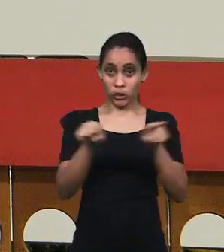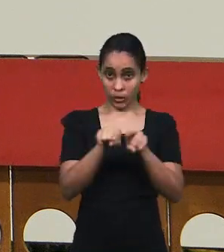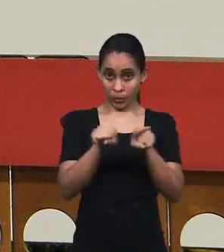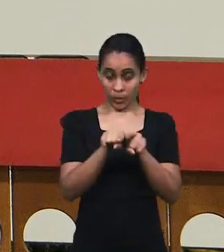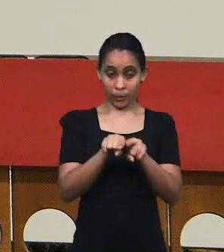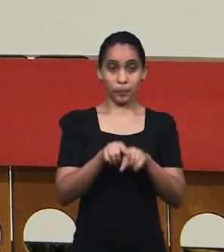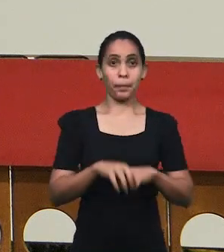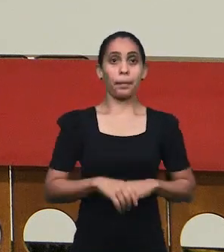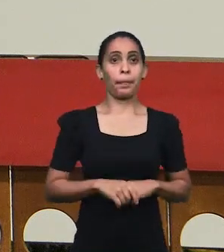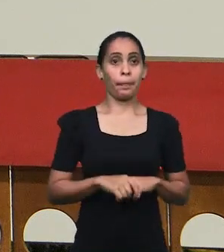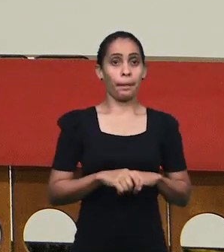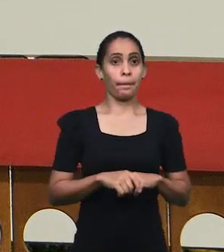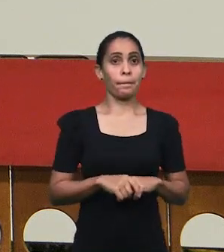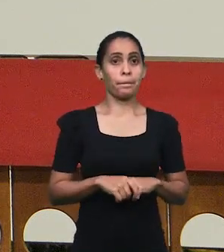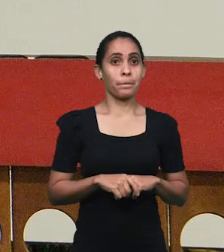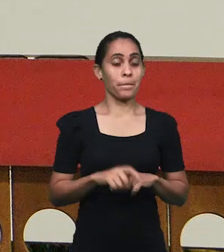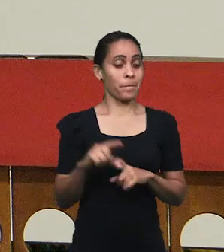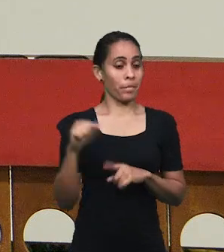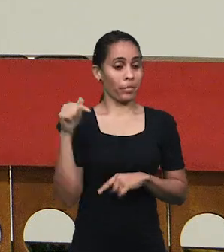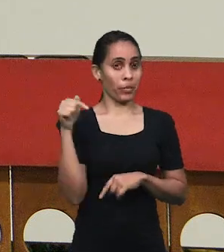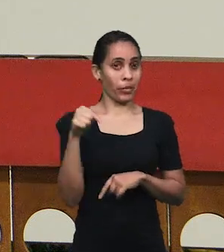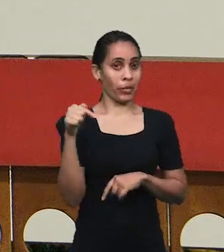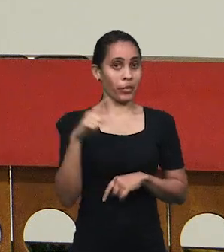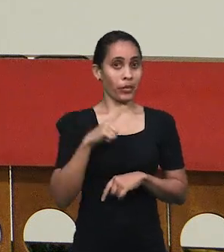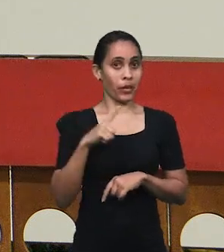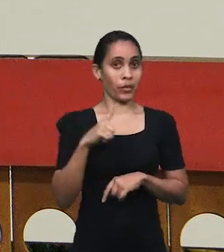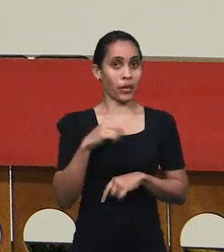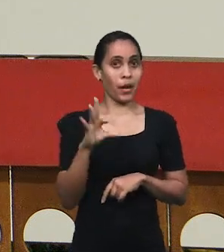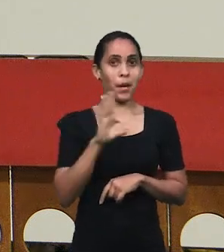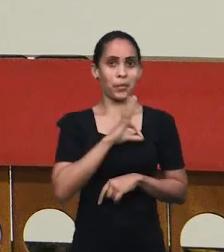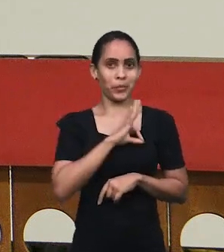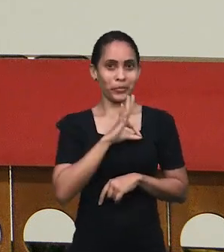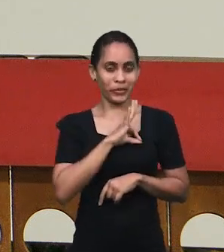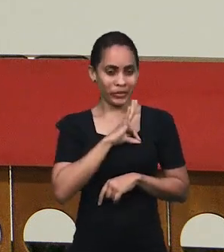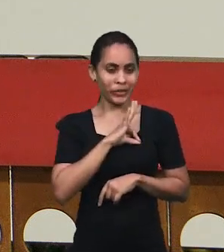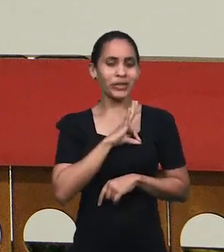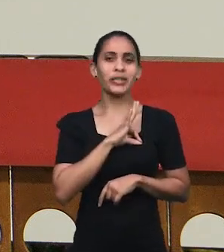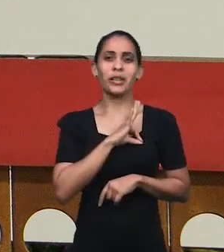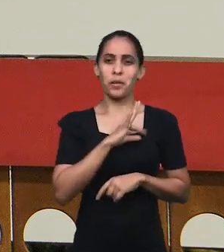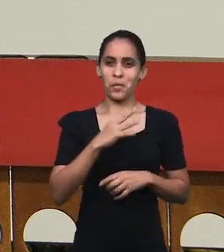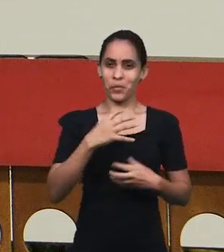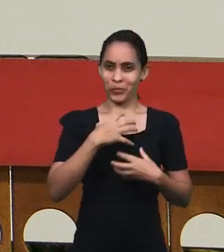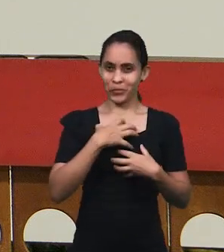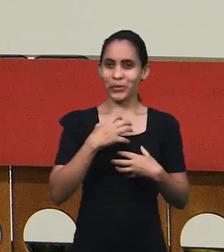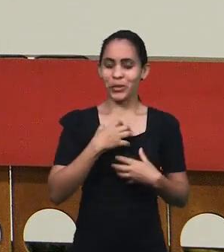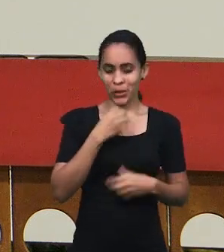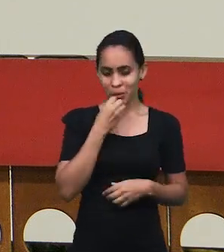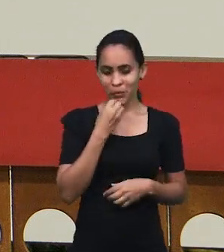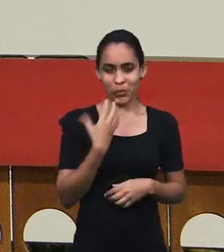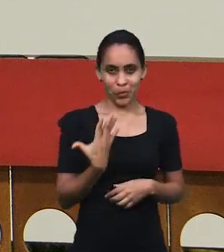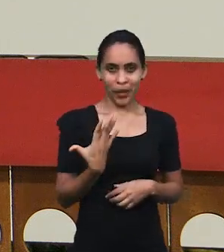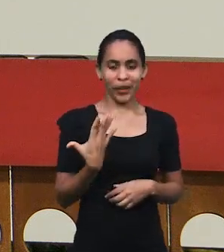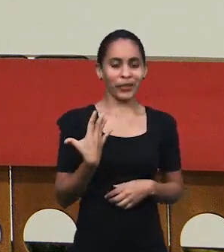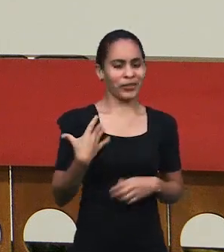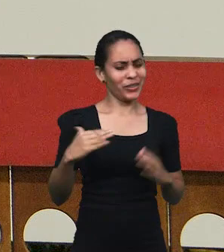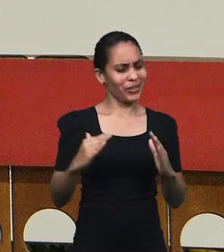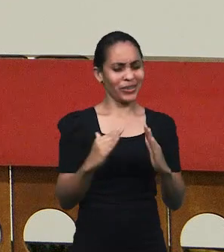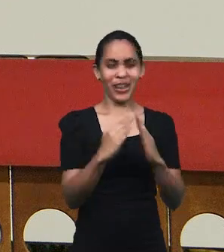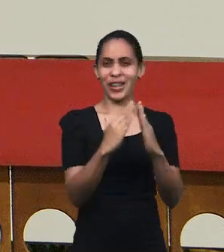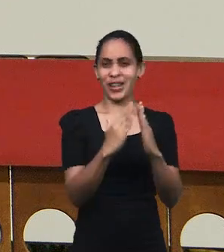Coronel Glariston Fonseca do